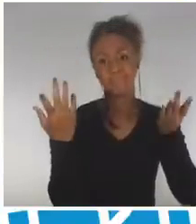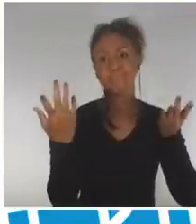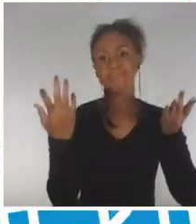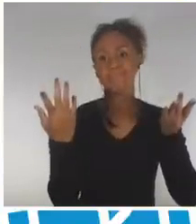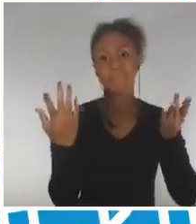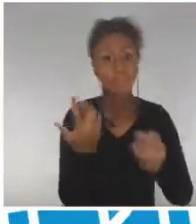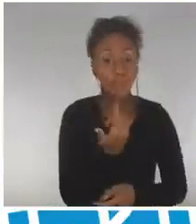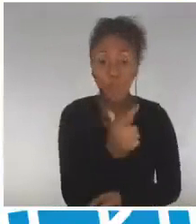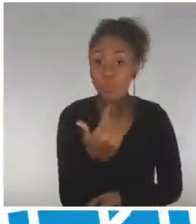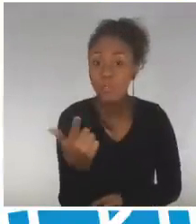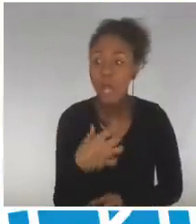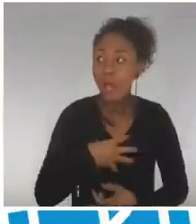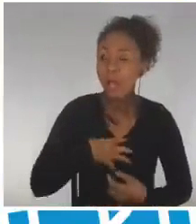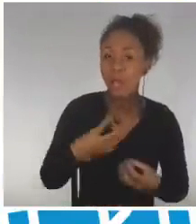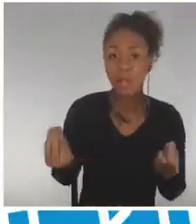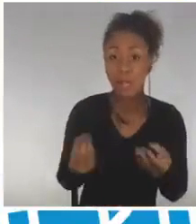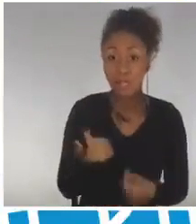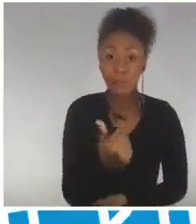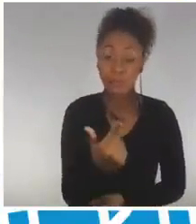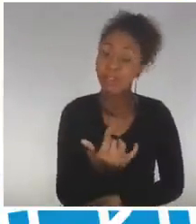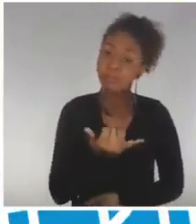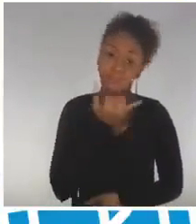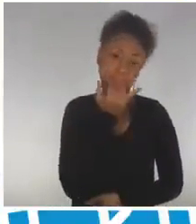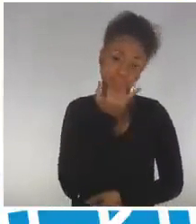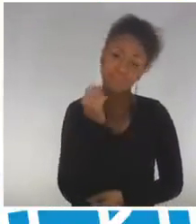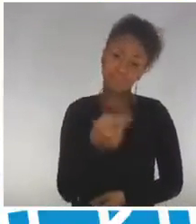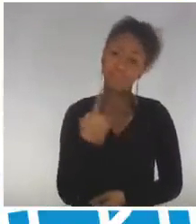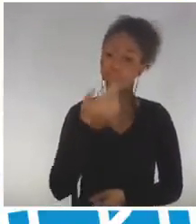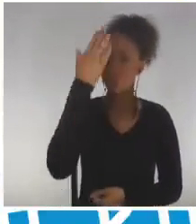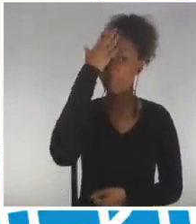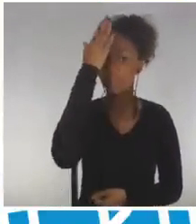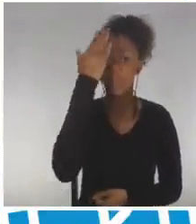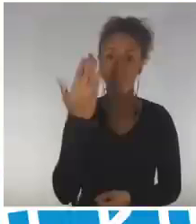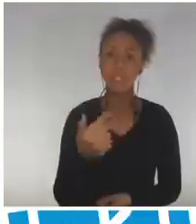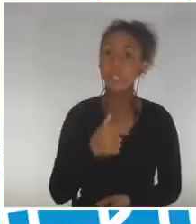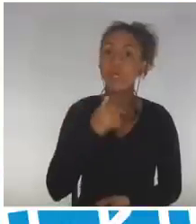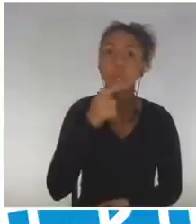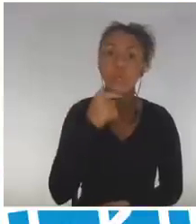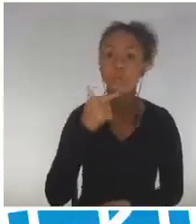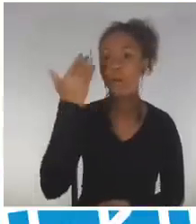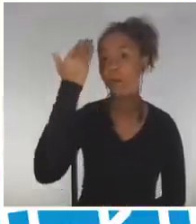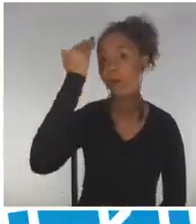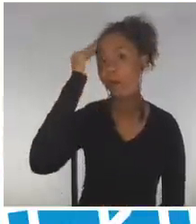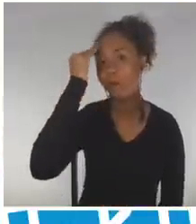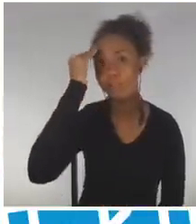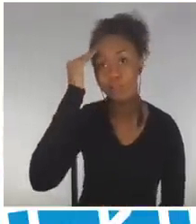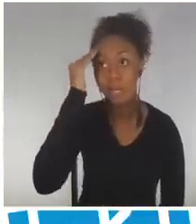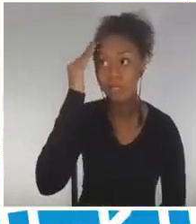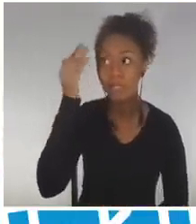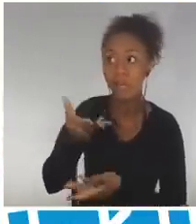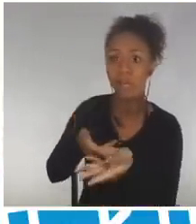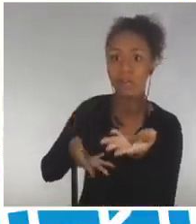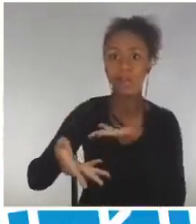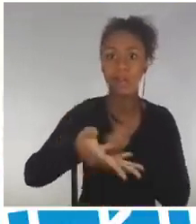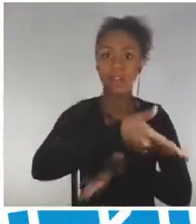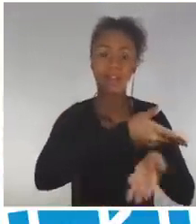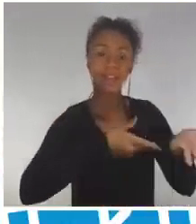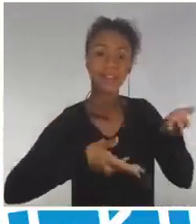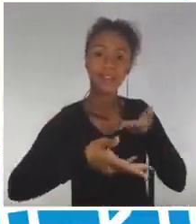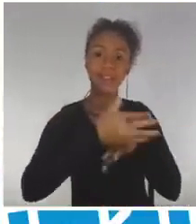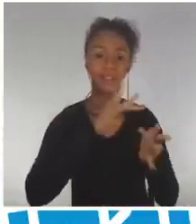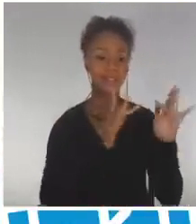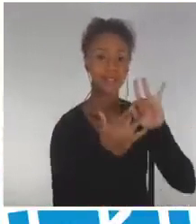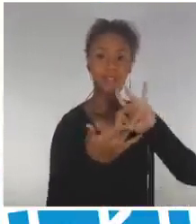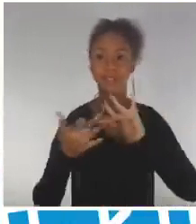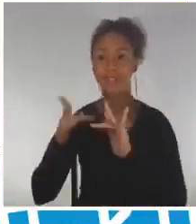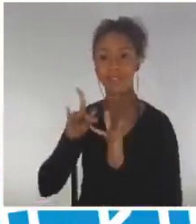criatividade, de senso criativo, você não vai entender e nem se dar bem ou interagir bem com o